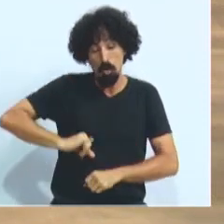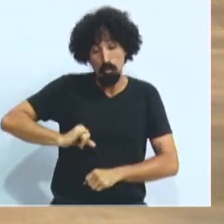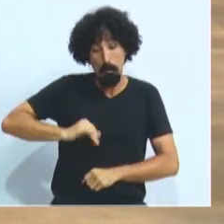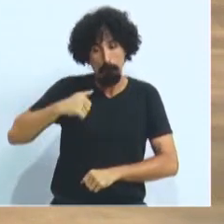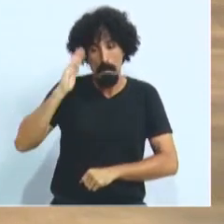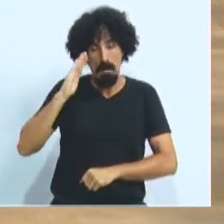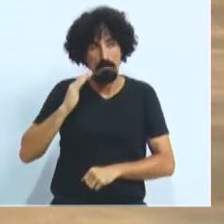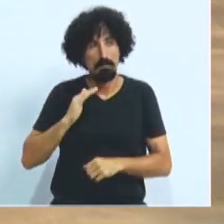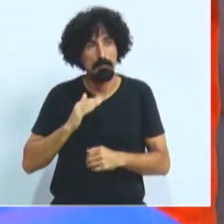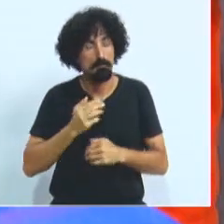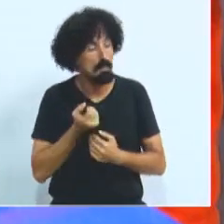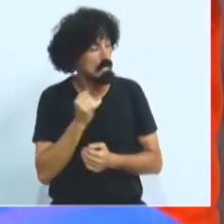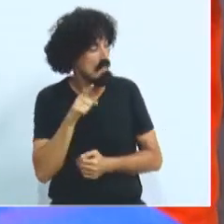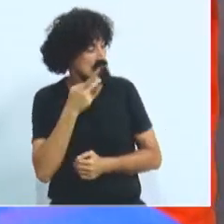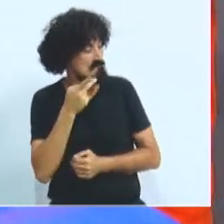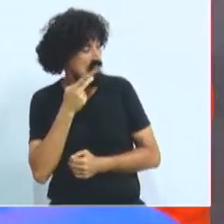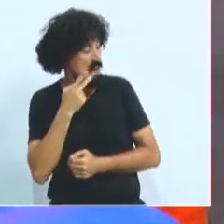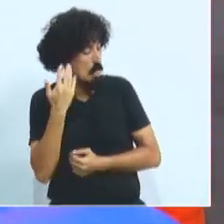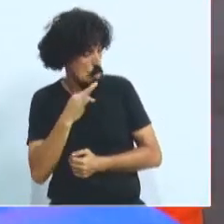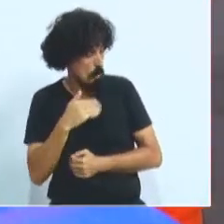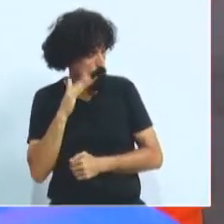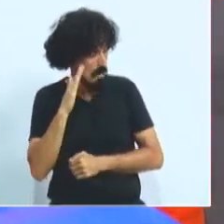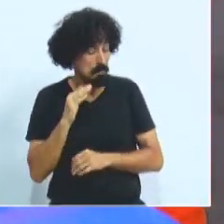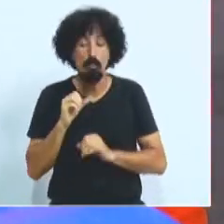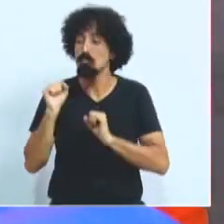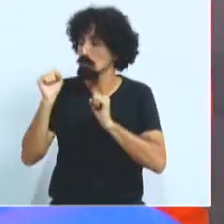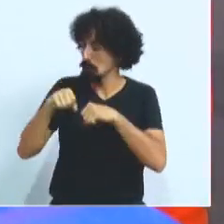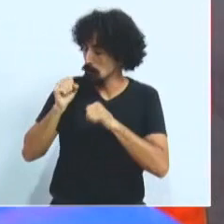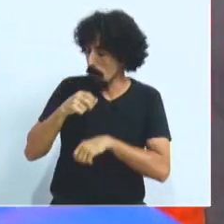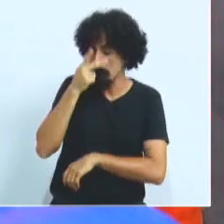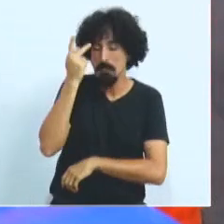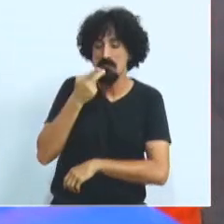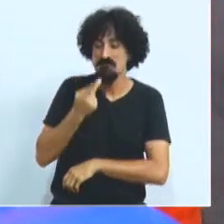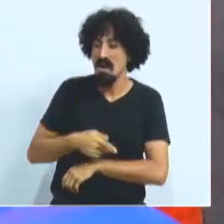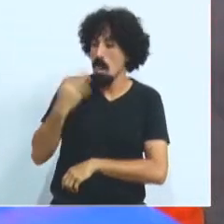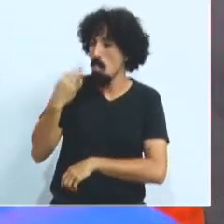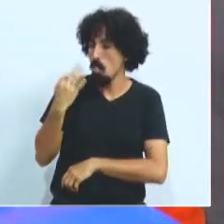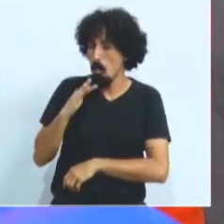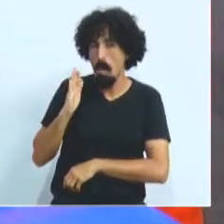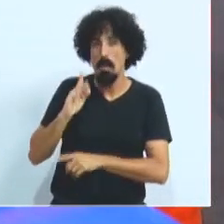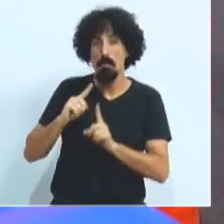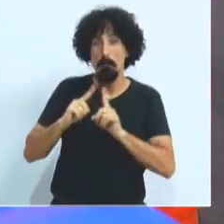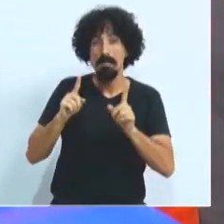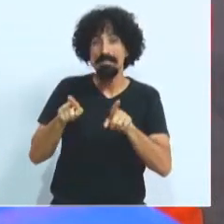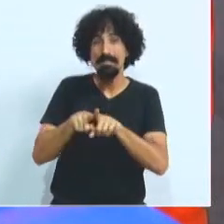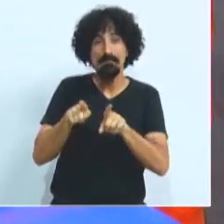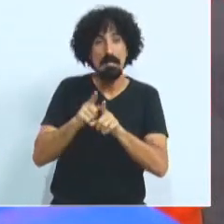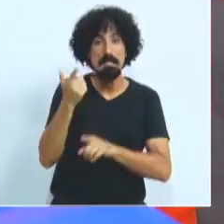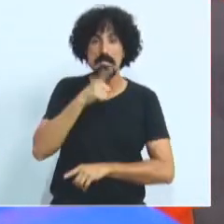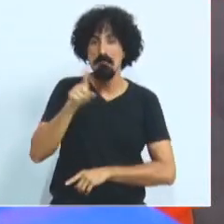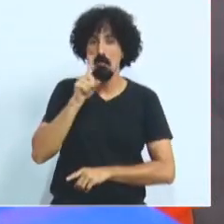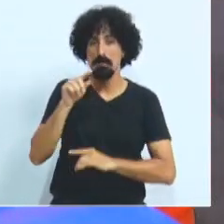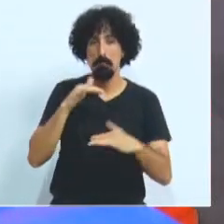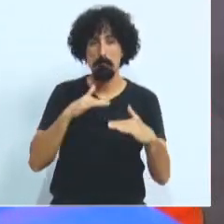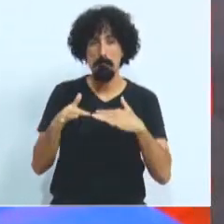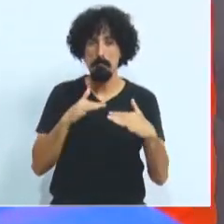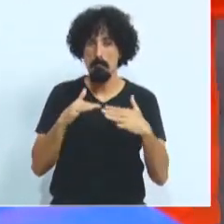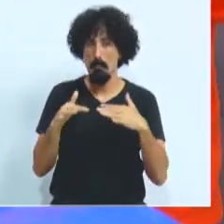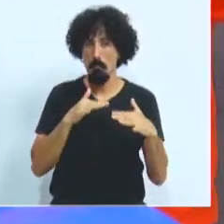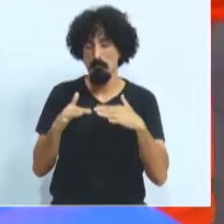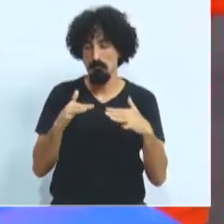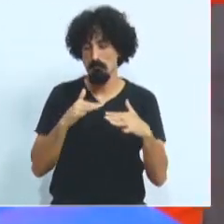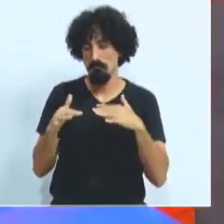ela existe uma fratura óssea. Ela não vai conseguir mexer também o local, né? É bem característico. Normalmente, quando a pessoa